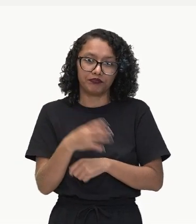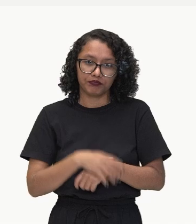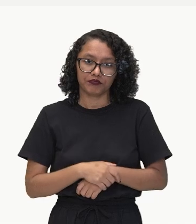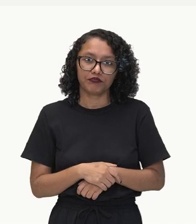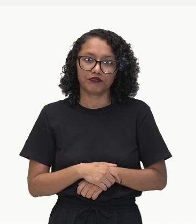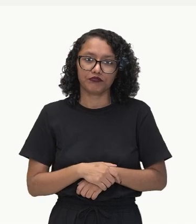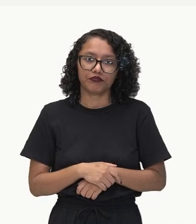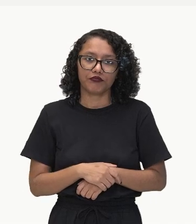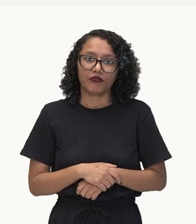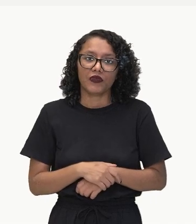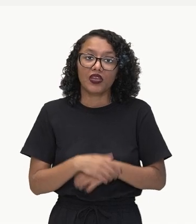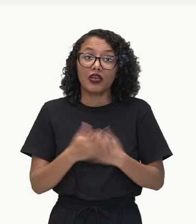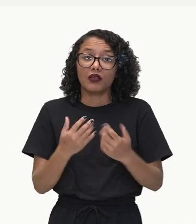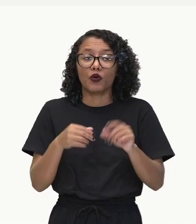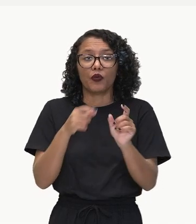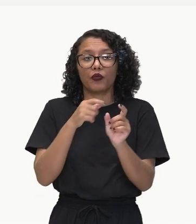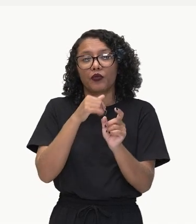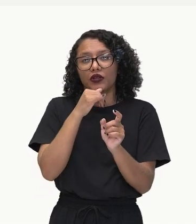é o sonho,